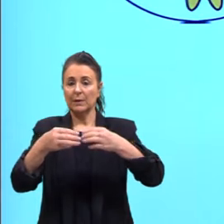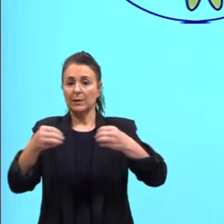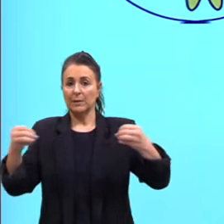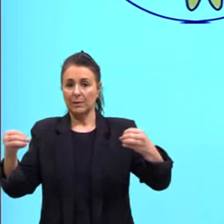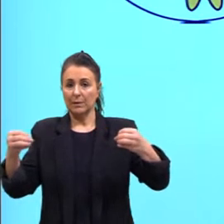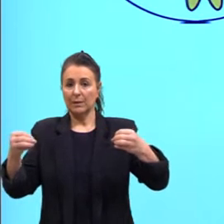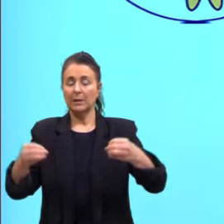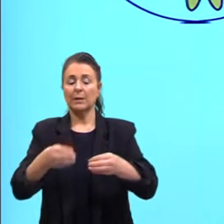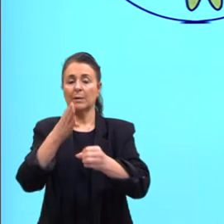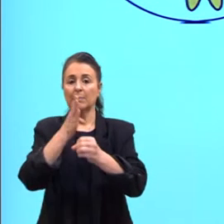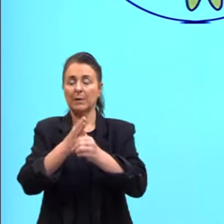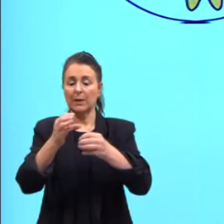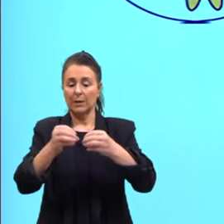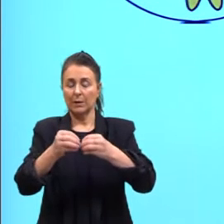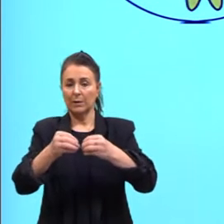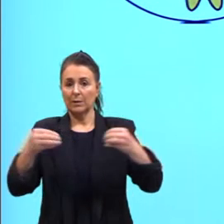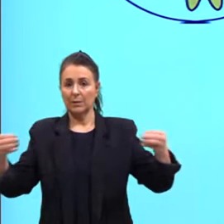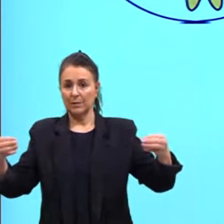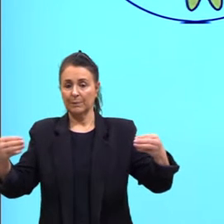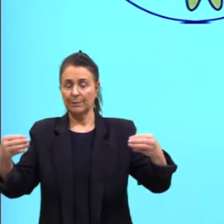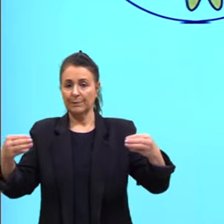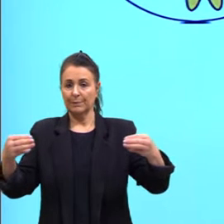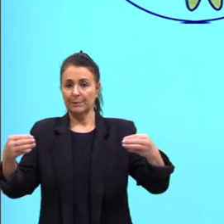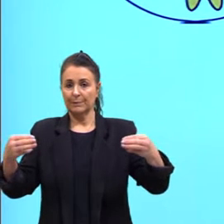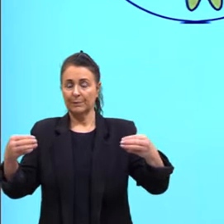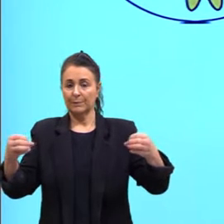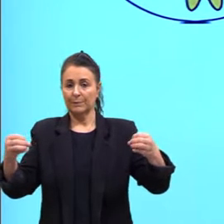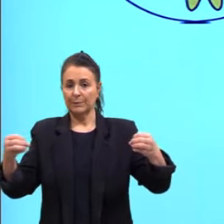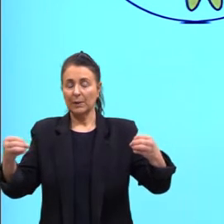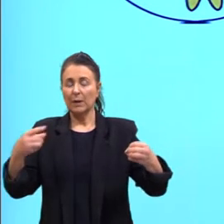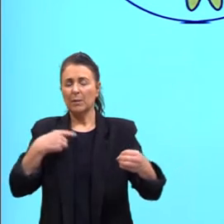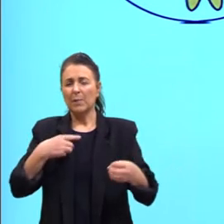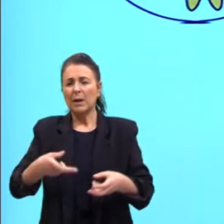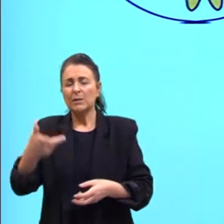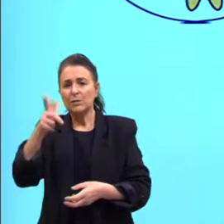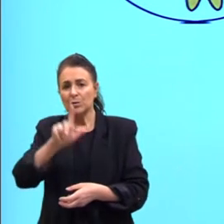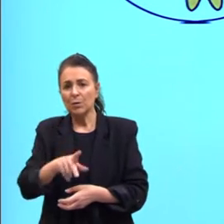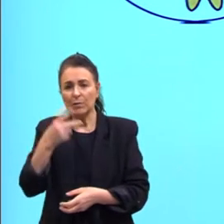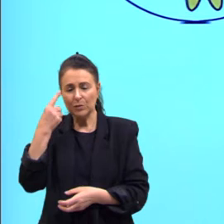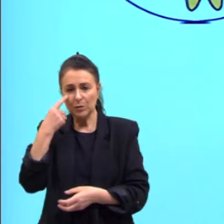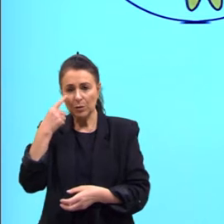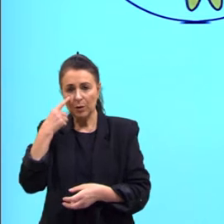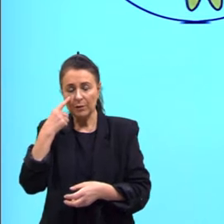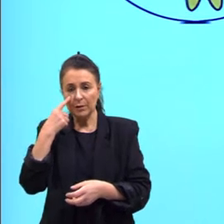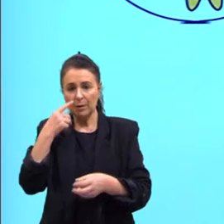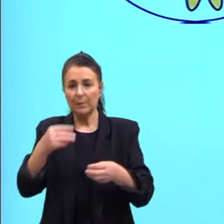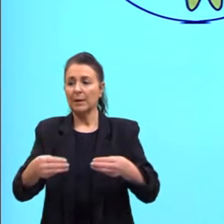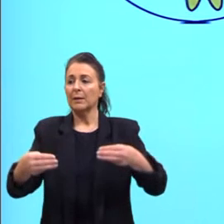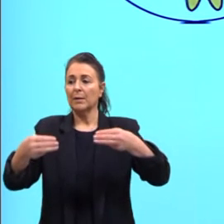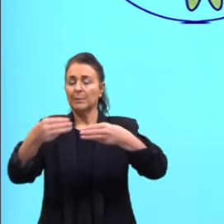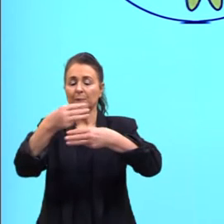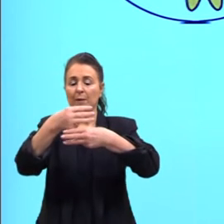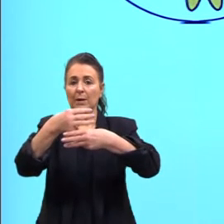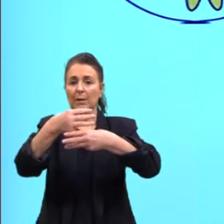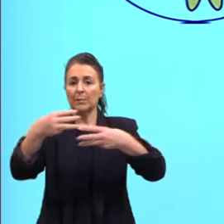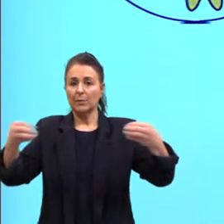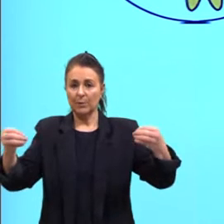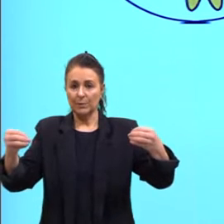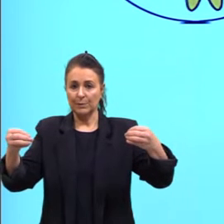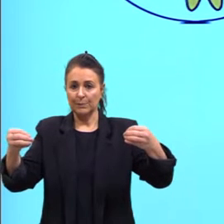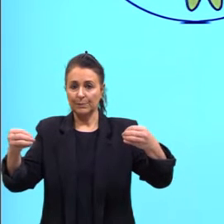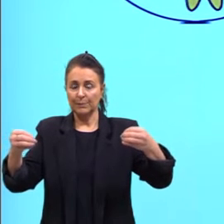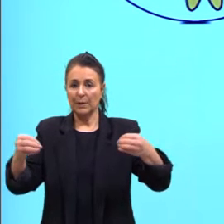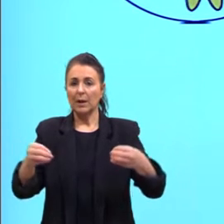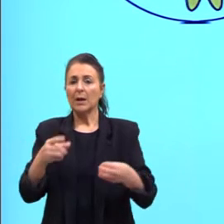meiose até agora né mas a gente ouvi muito falar de mitose também gente a